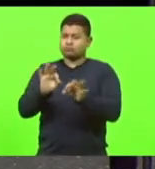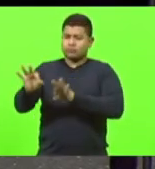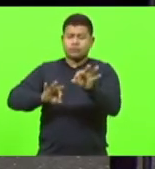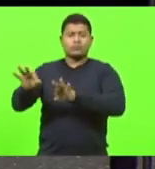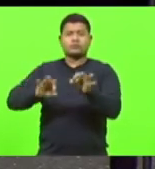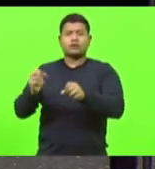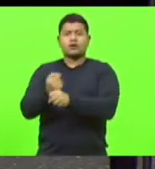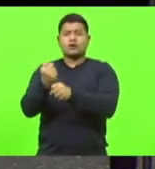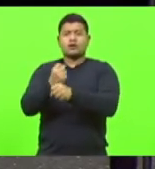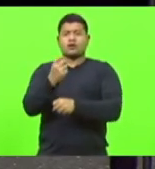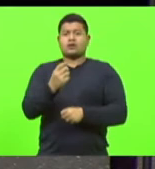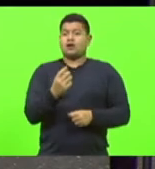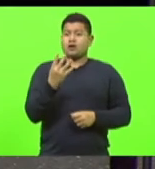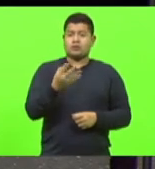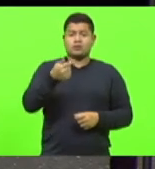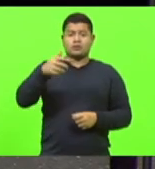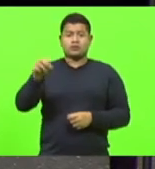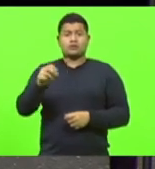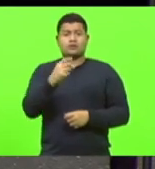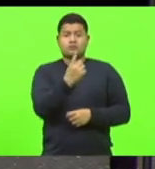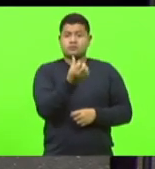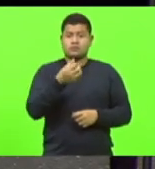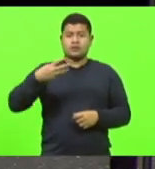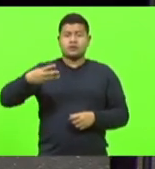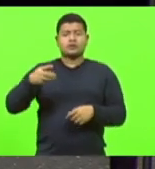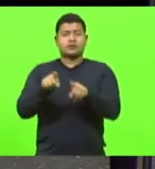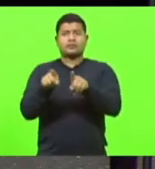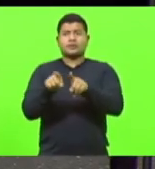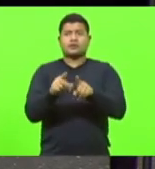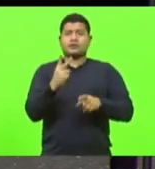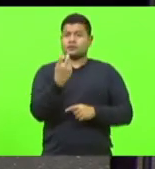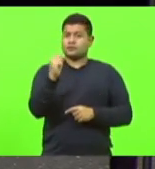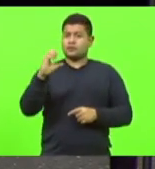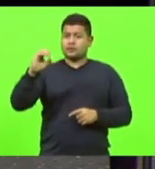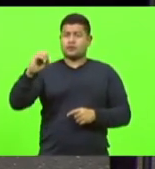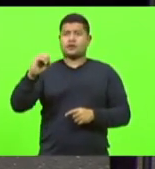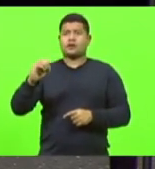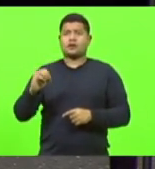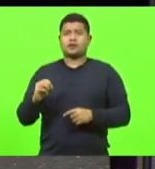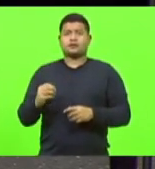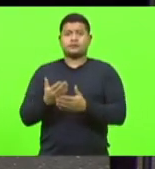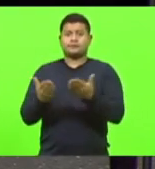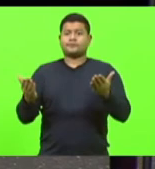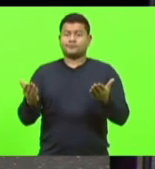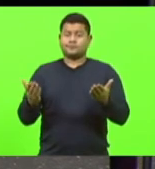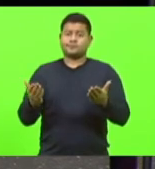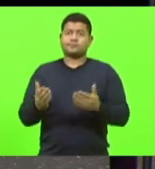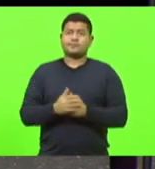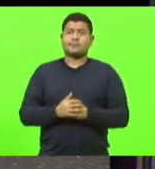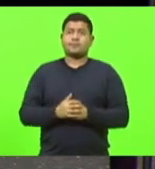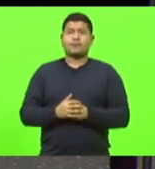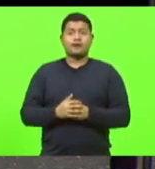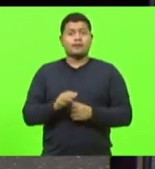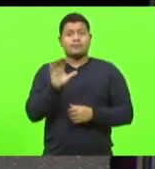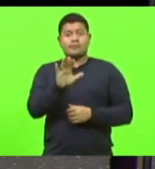para 163, para 280. Aquela história, e se fosse